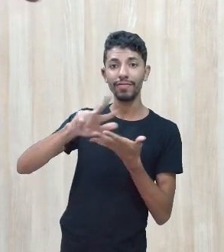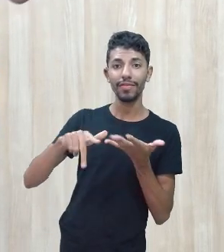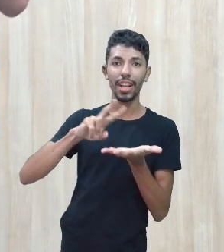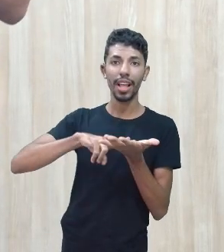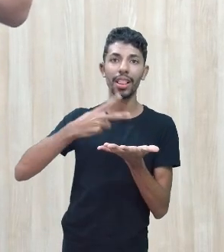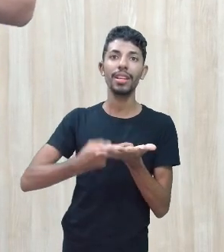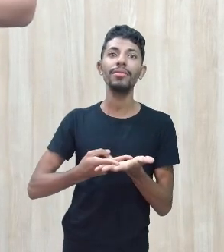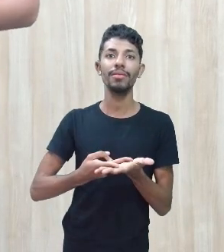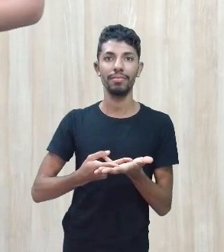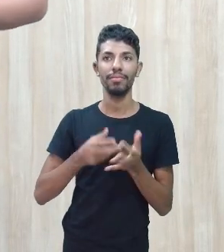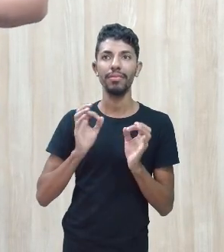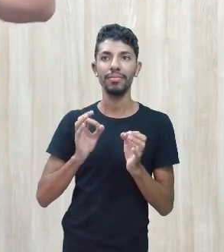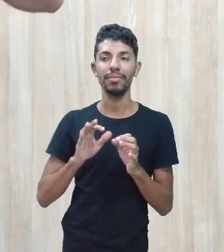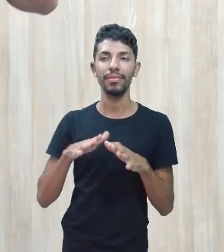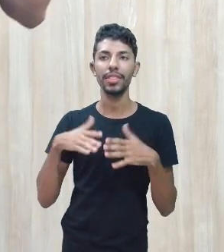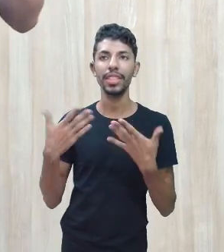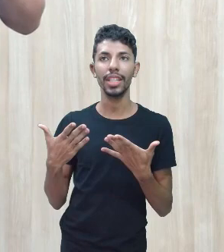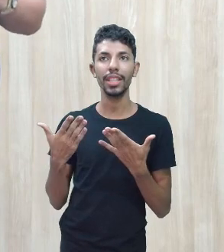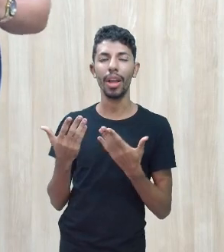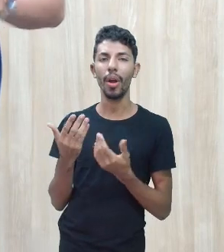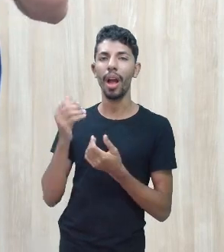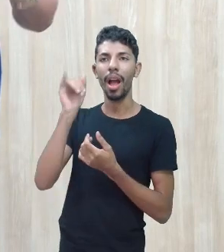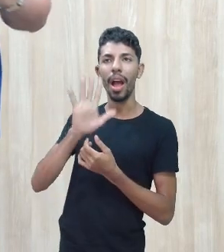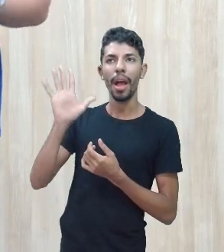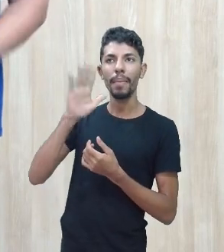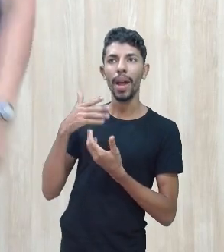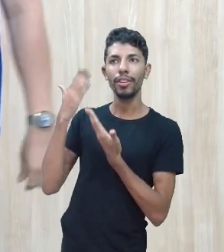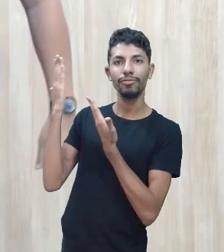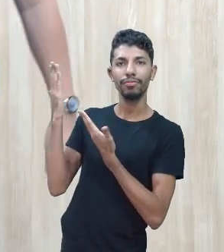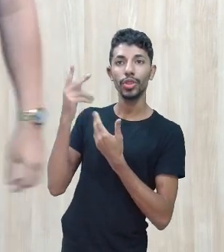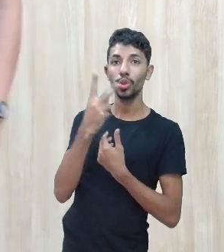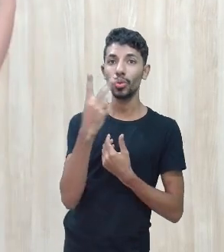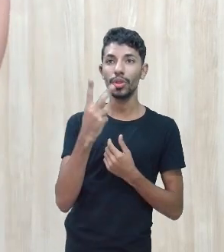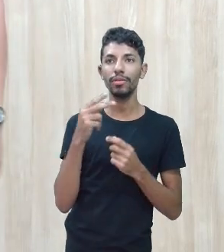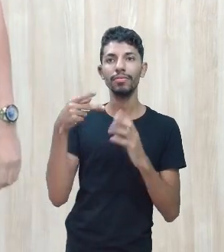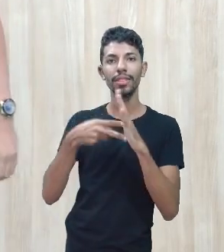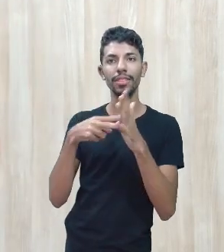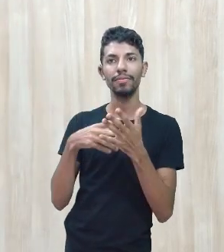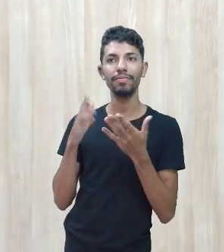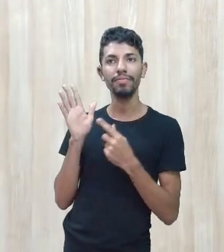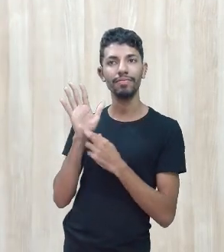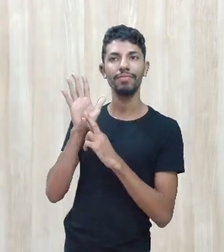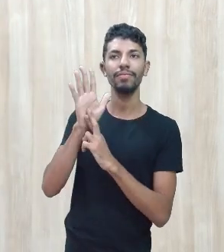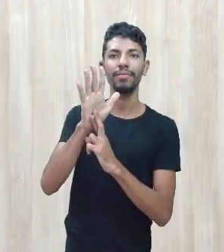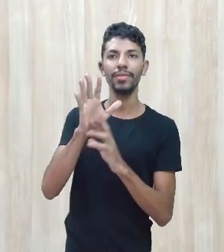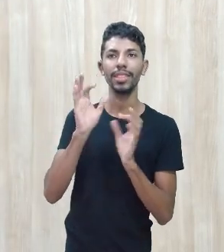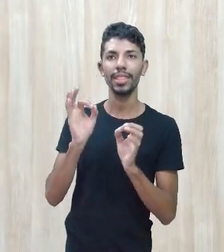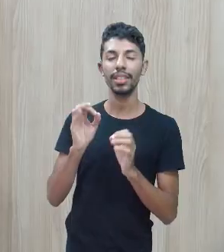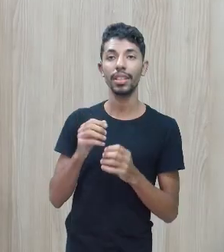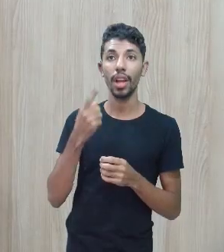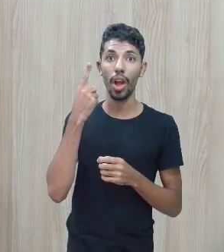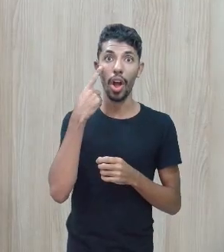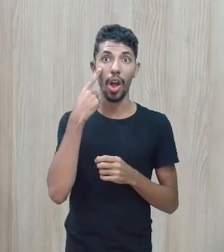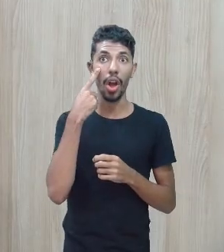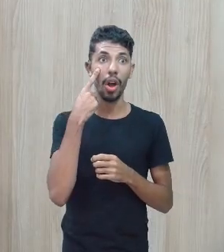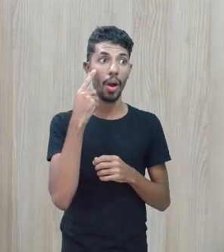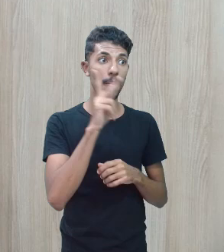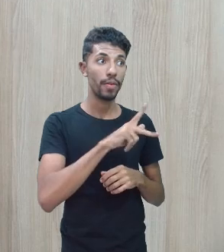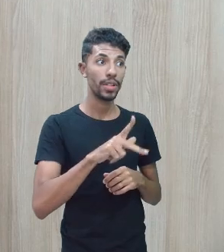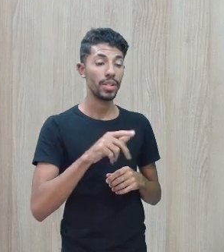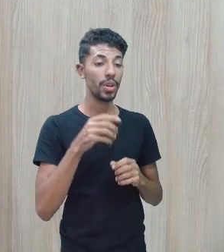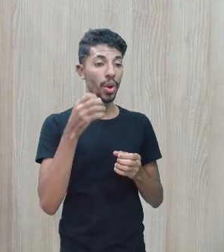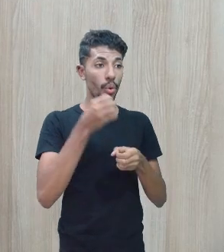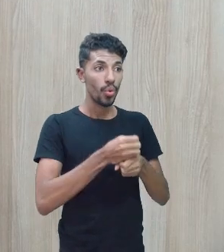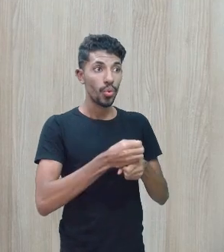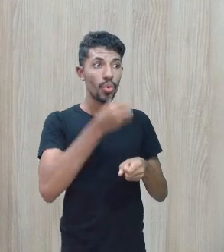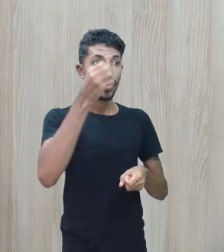aí essas duas imagens vêm retratar o que play significa. Professor Rony, isso é um sabre de luz. Quem